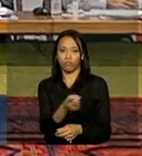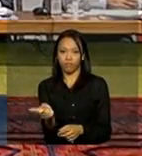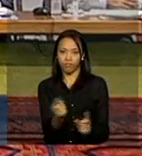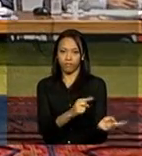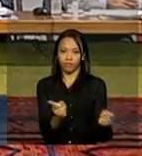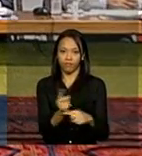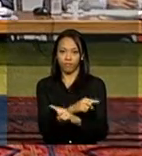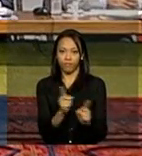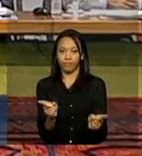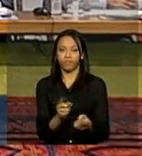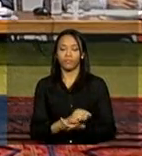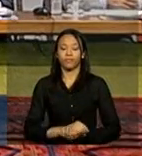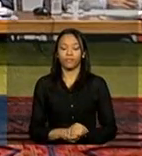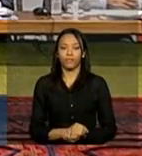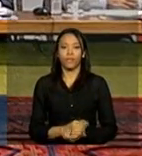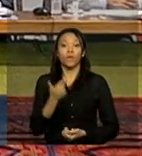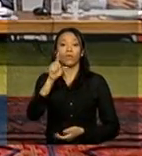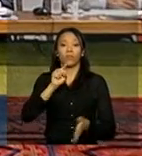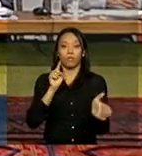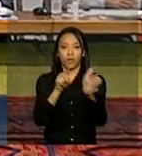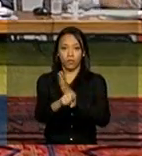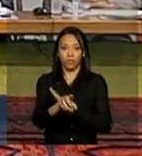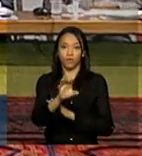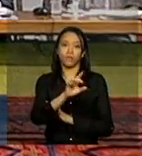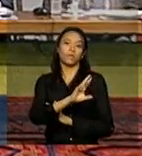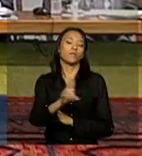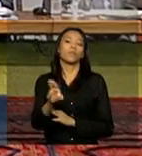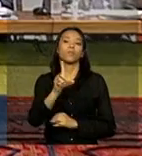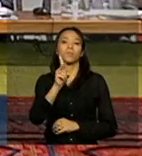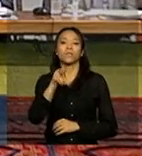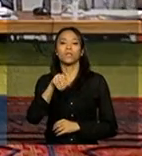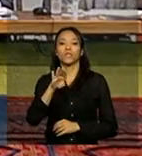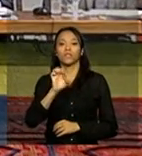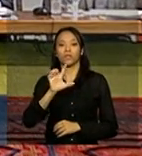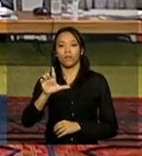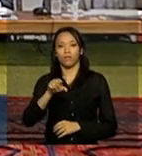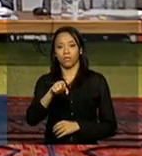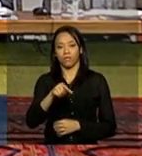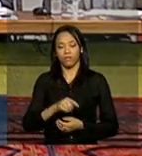Obrigada. Próxima pergunta é de Daniel Hittner, do Jornal Valor.